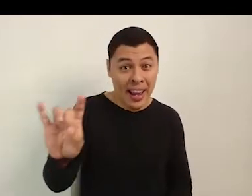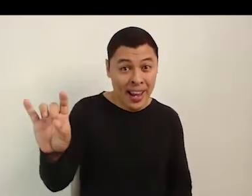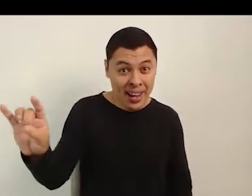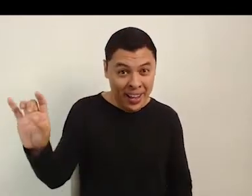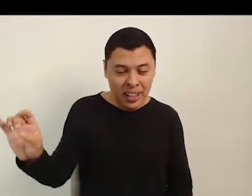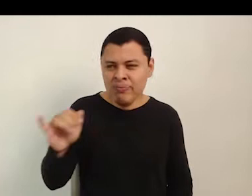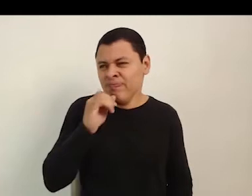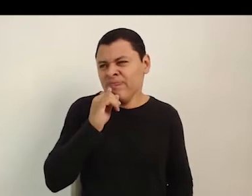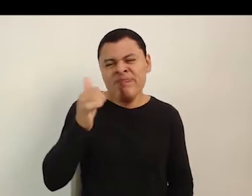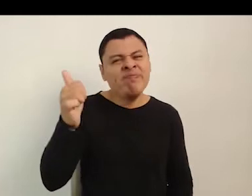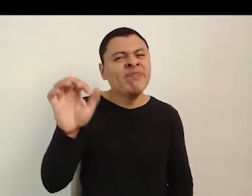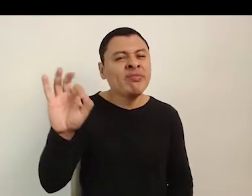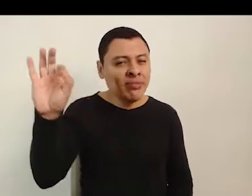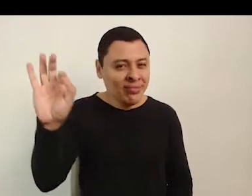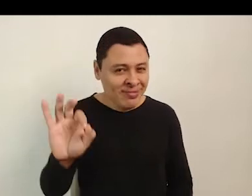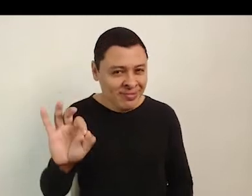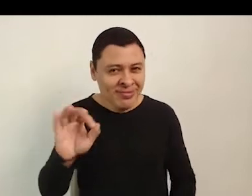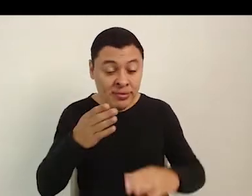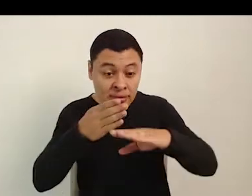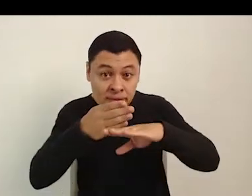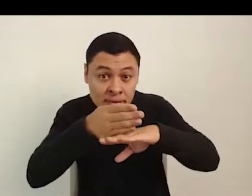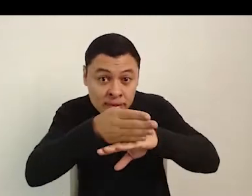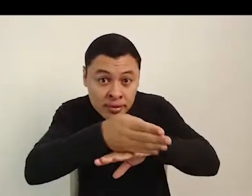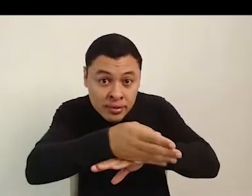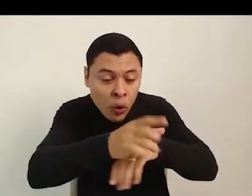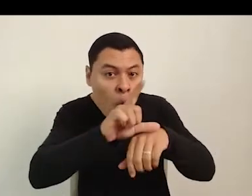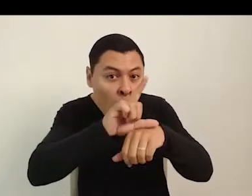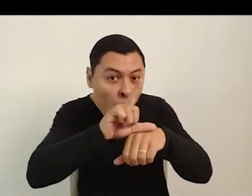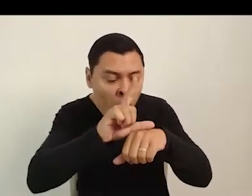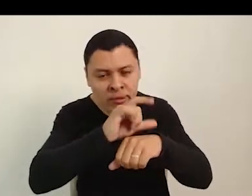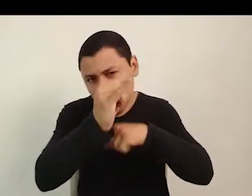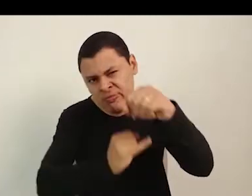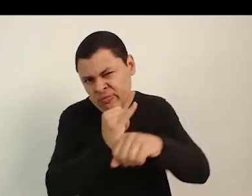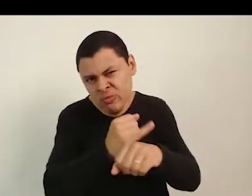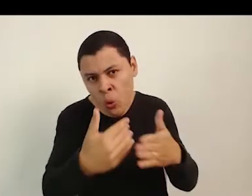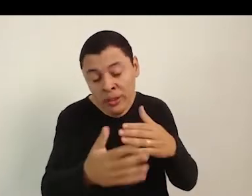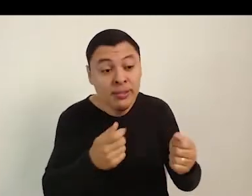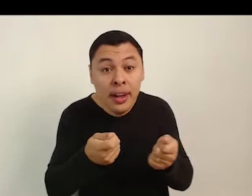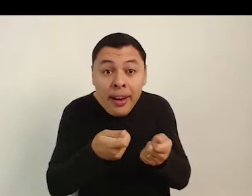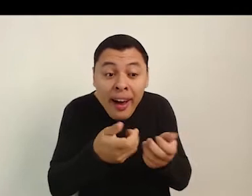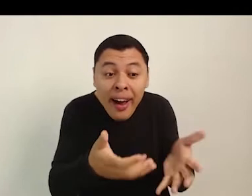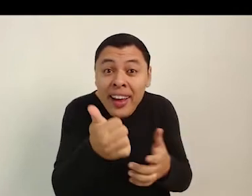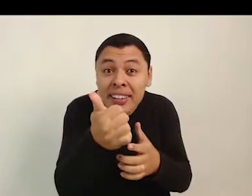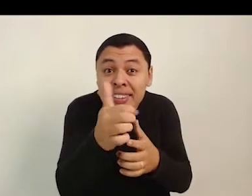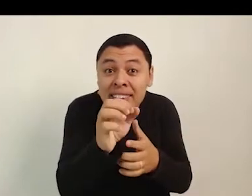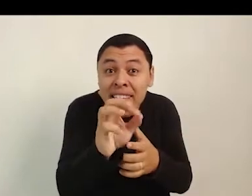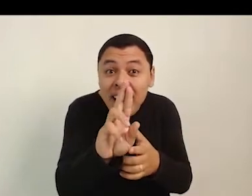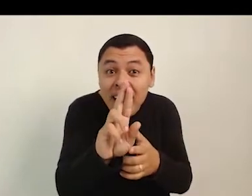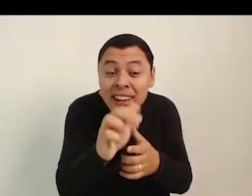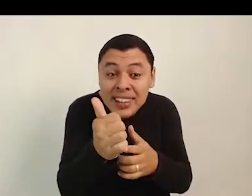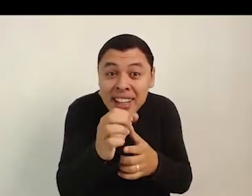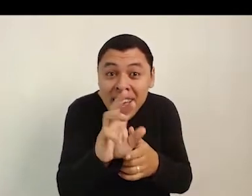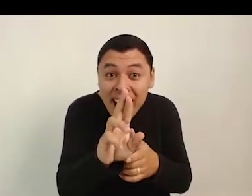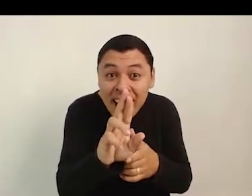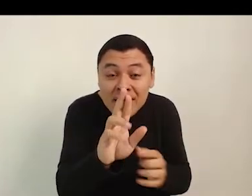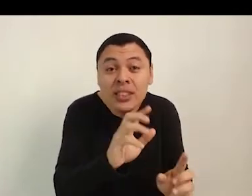dela, 10% dela, acessar um e-commerce e gastar em média R$ 10 que seja, em